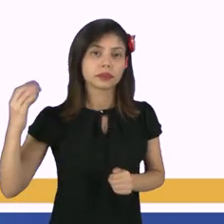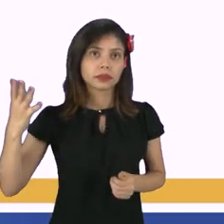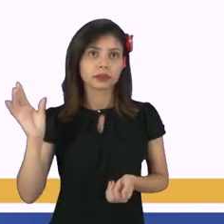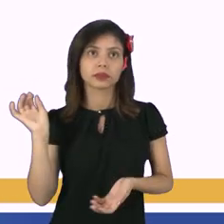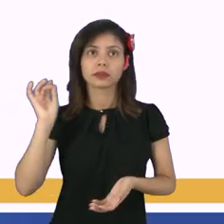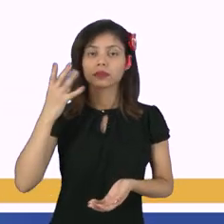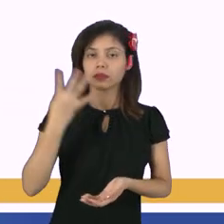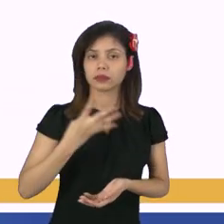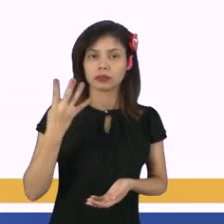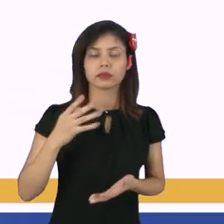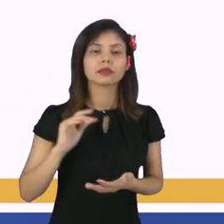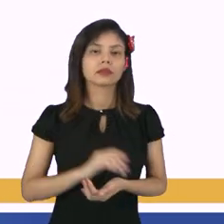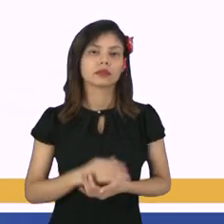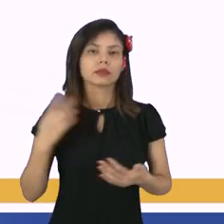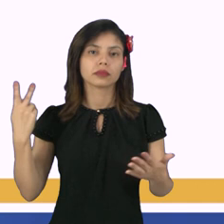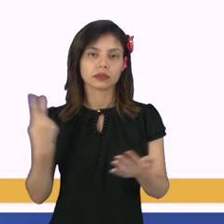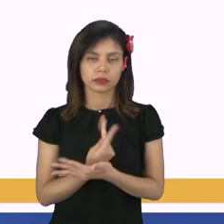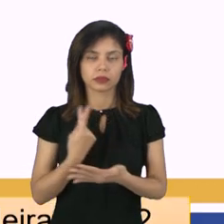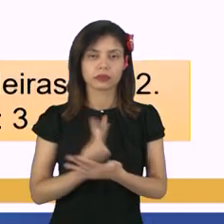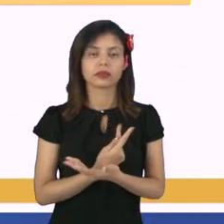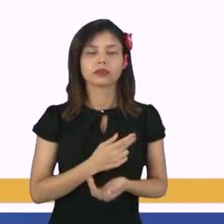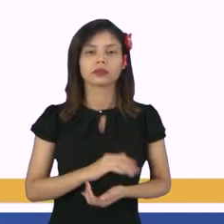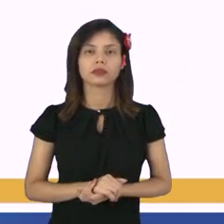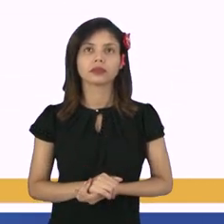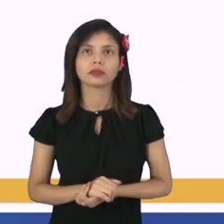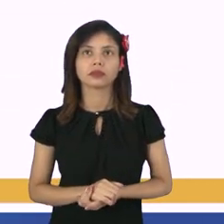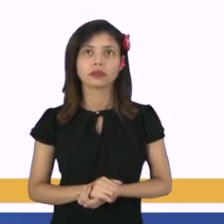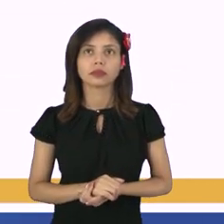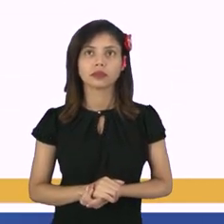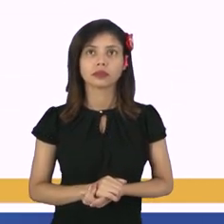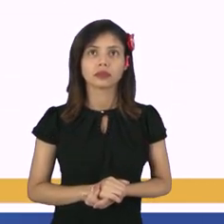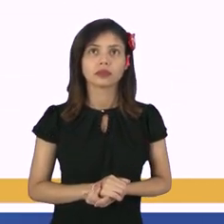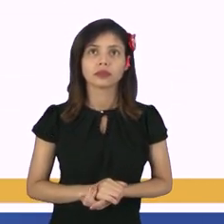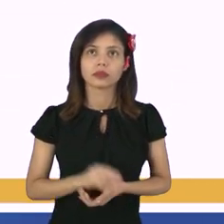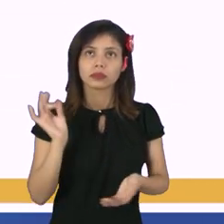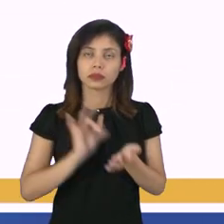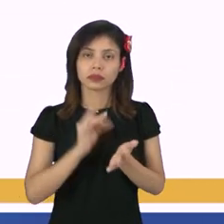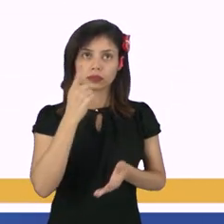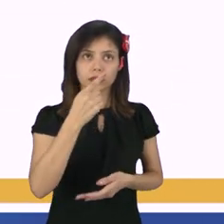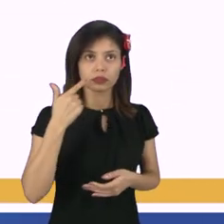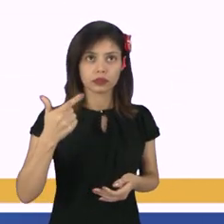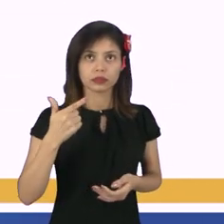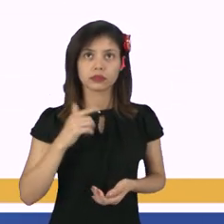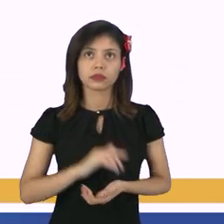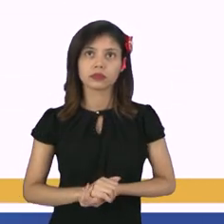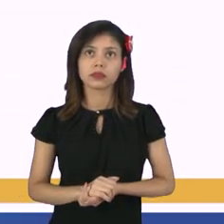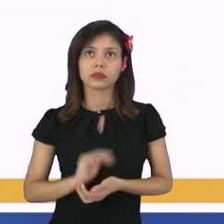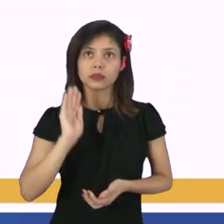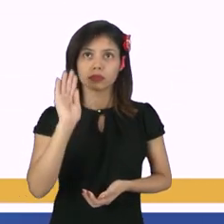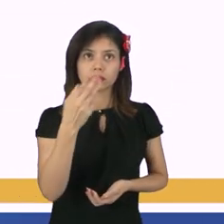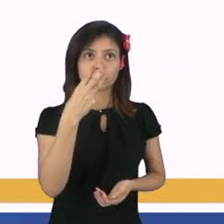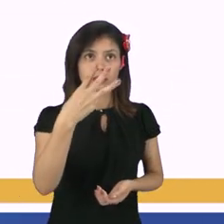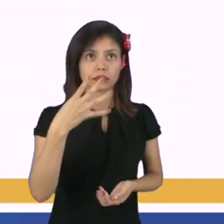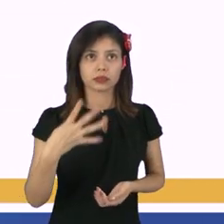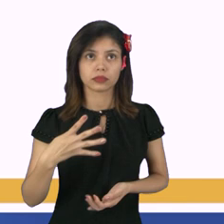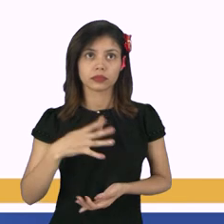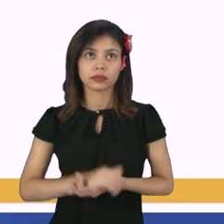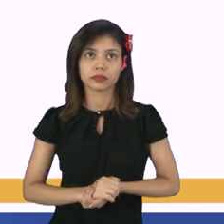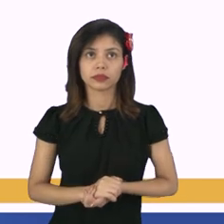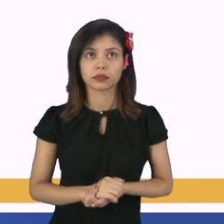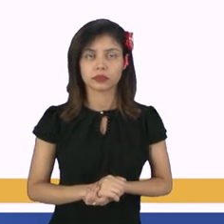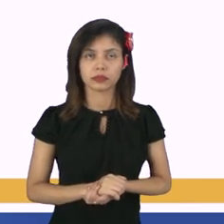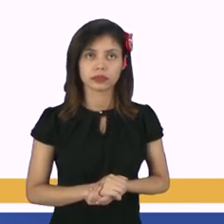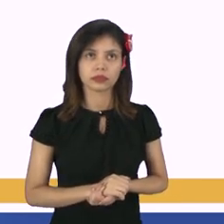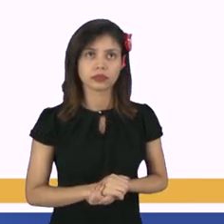nesse caso a afirmação quatro também está errado com isso né são verdadeiras 1 e 2 e são falsas 3 e